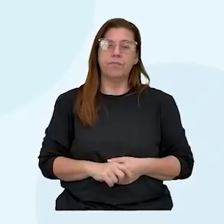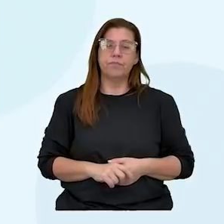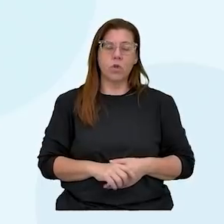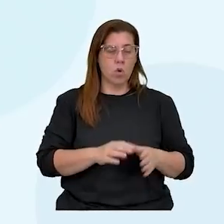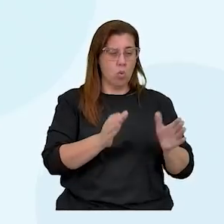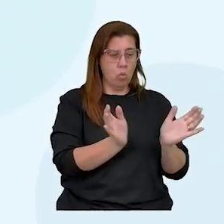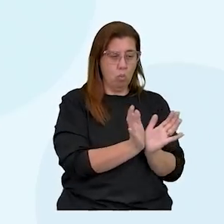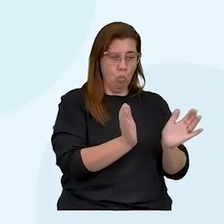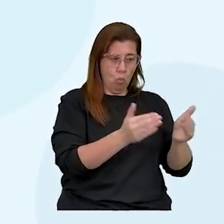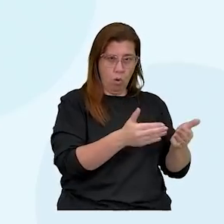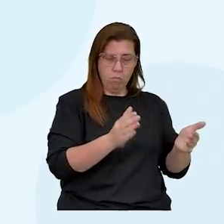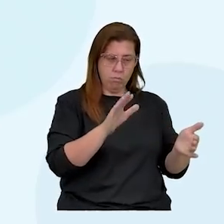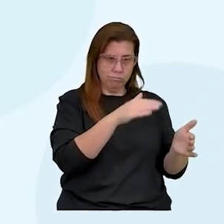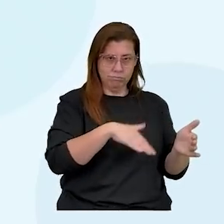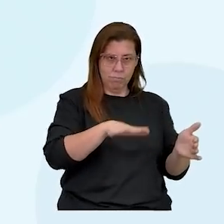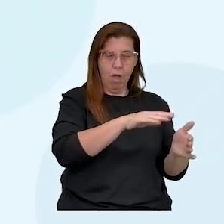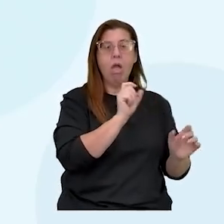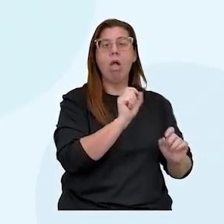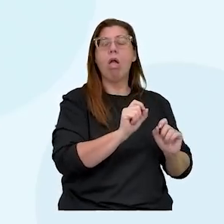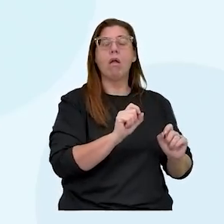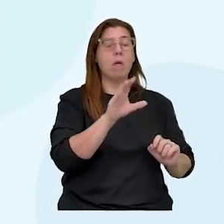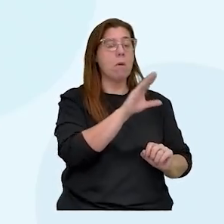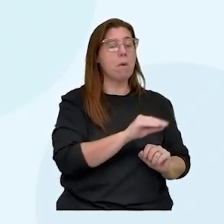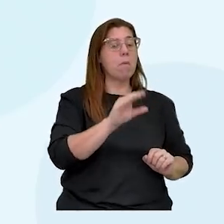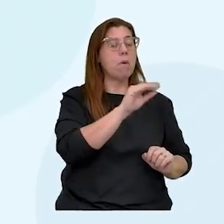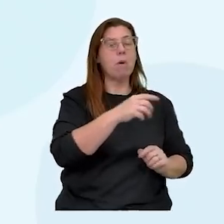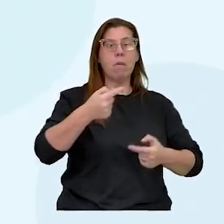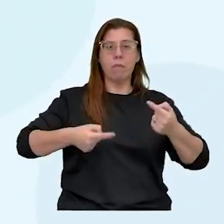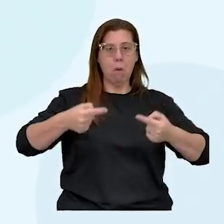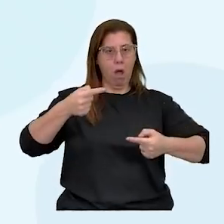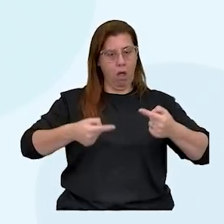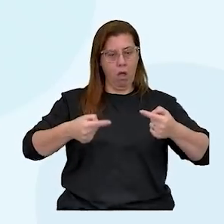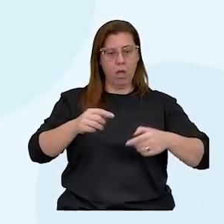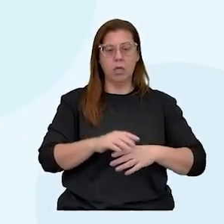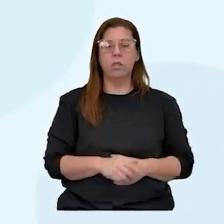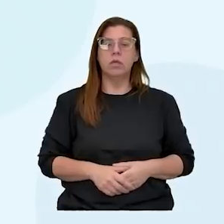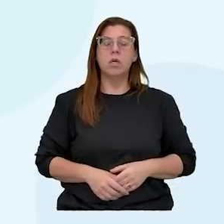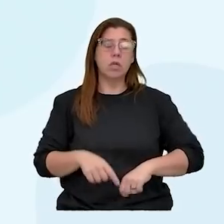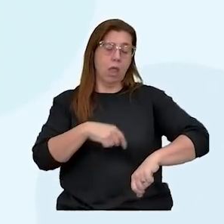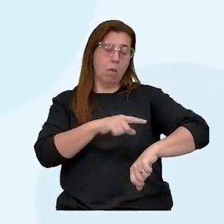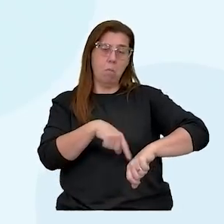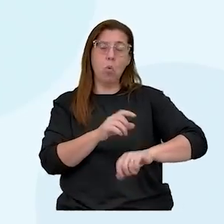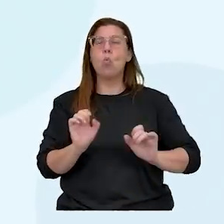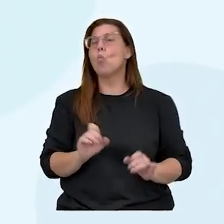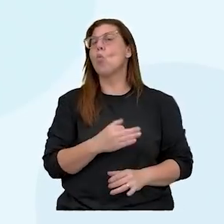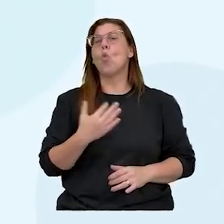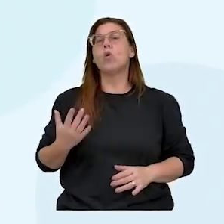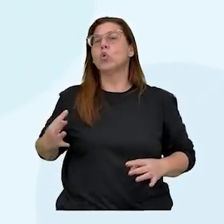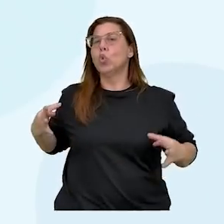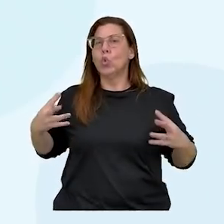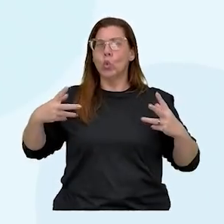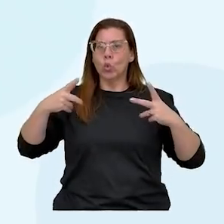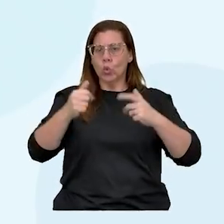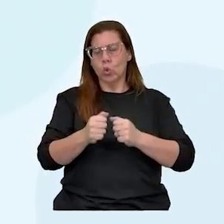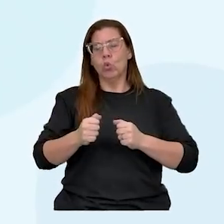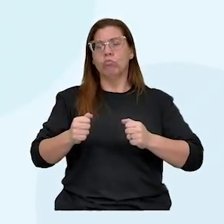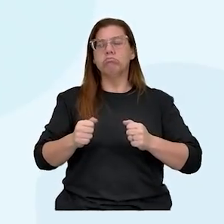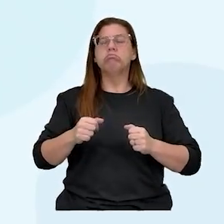questão também do equilíbrio. Ok, tá equilibrado ou equilibrada, mas será que isso não é uma estratégia